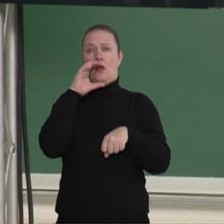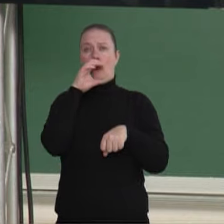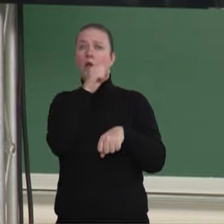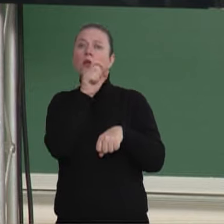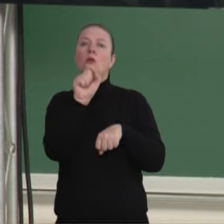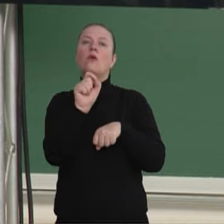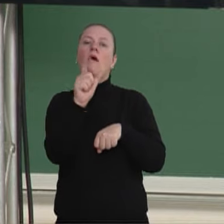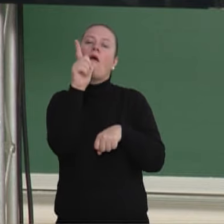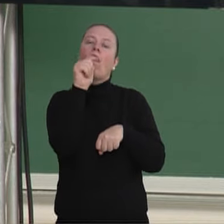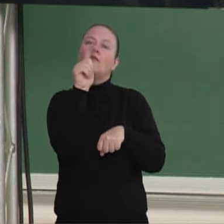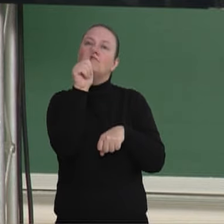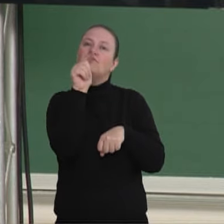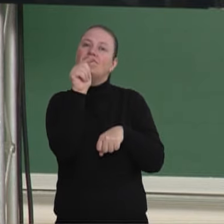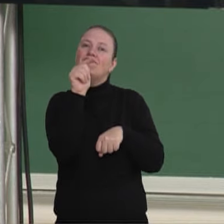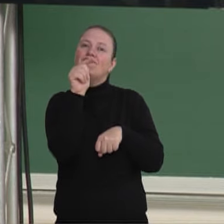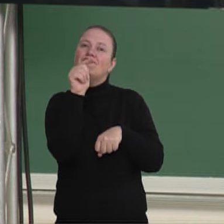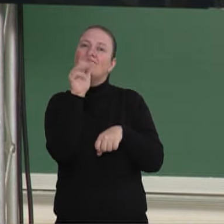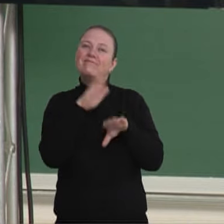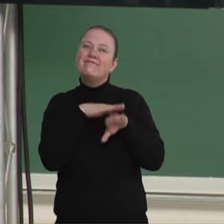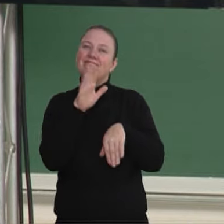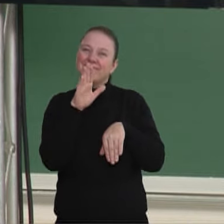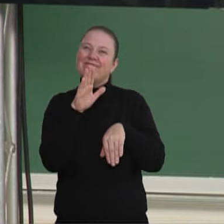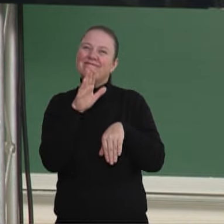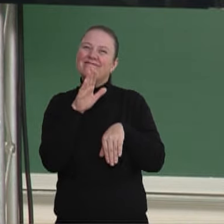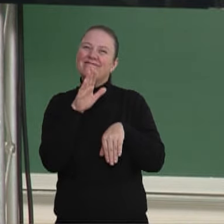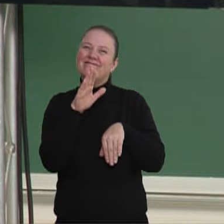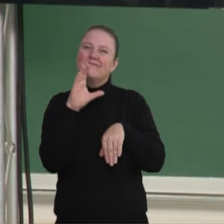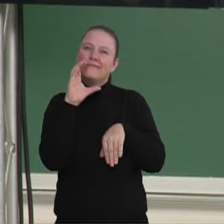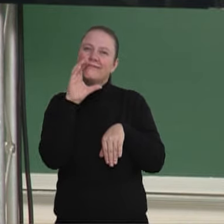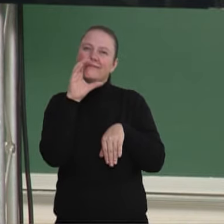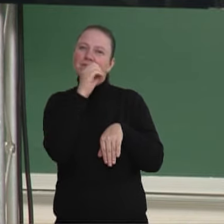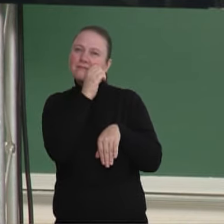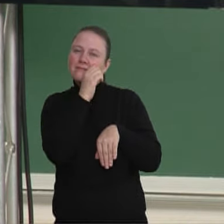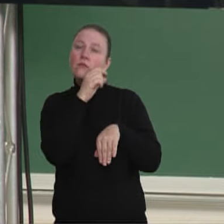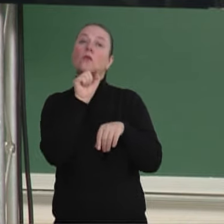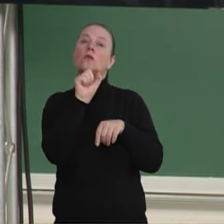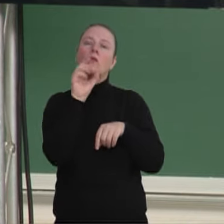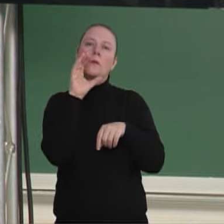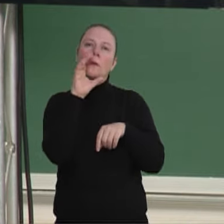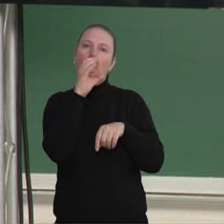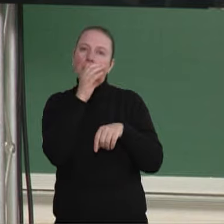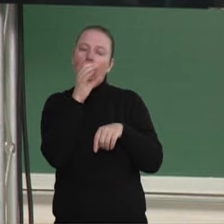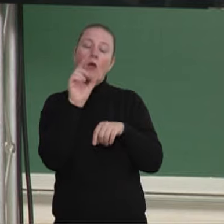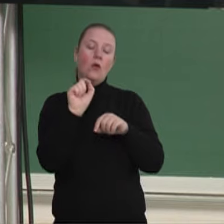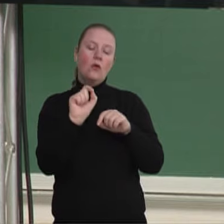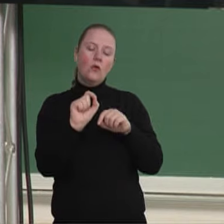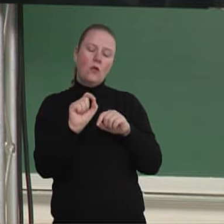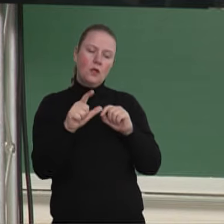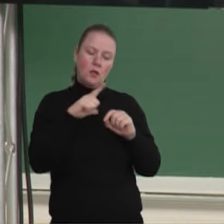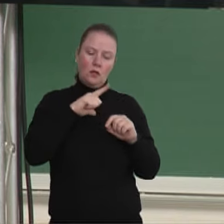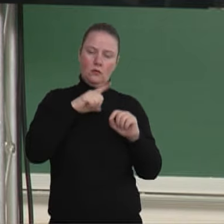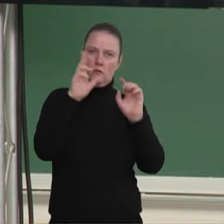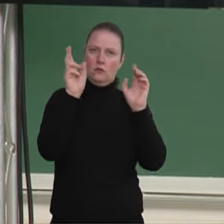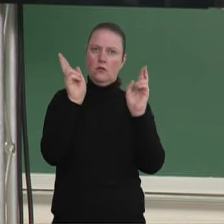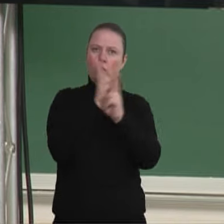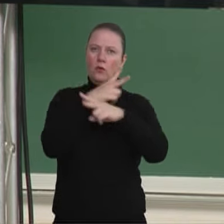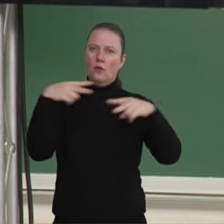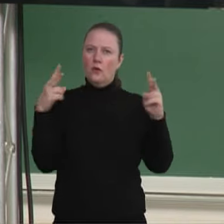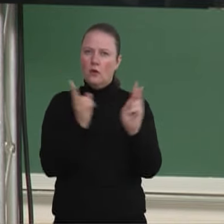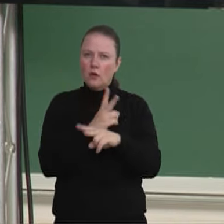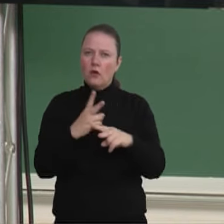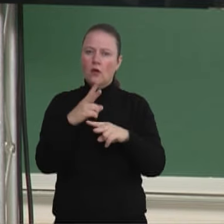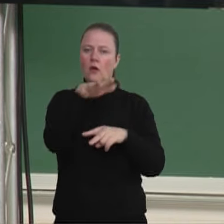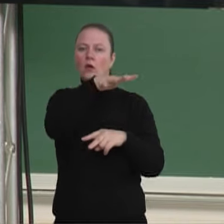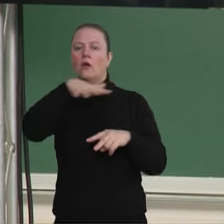a água em relação ao continente. Então, o que acontece? Temos então que essa camada de ar que está sobre o